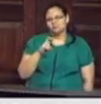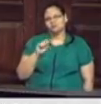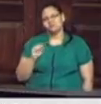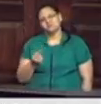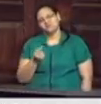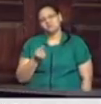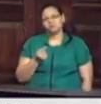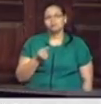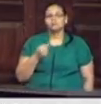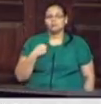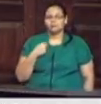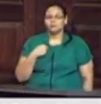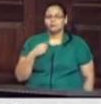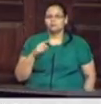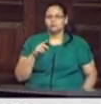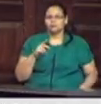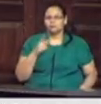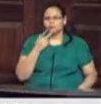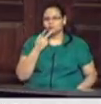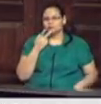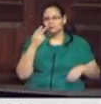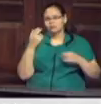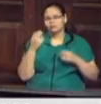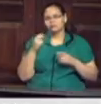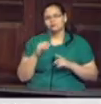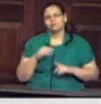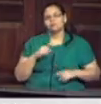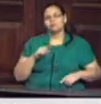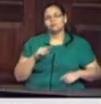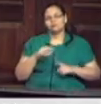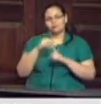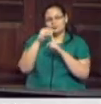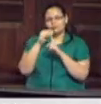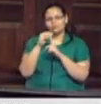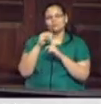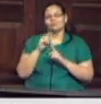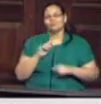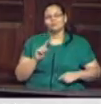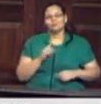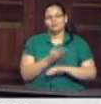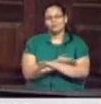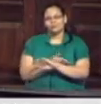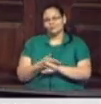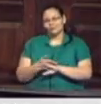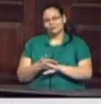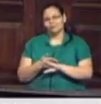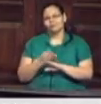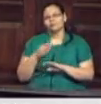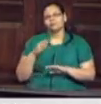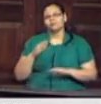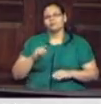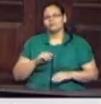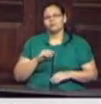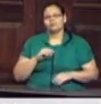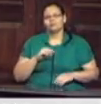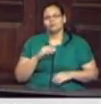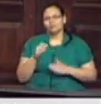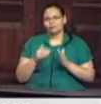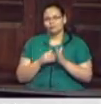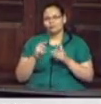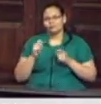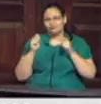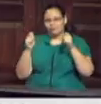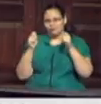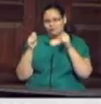estou fazendo essa referência porque não é hábito dos populistas acompanhar todos os